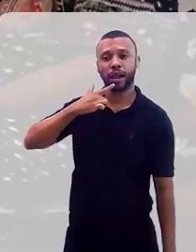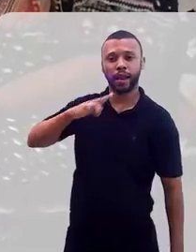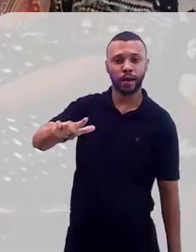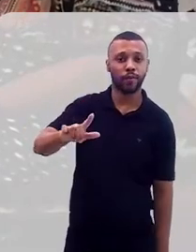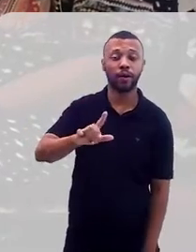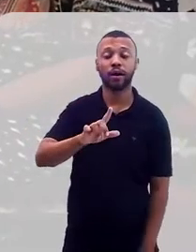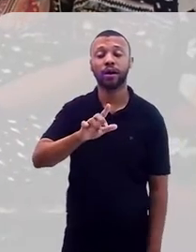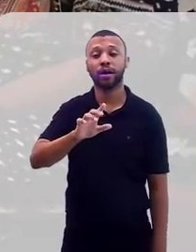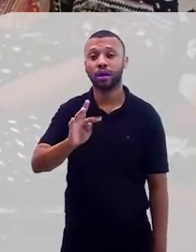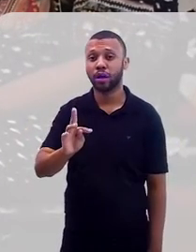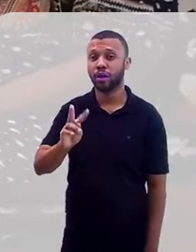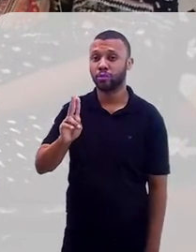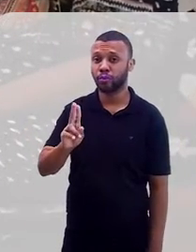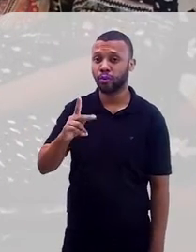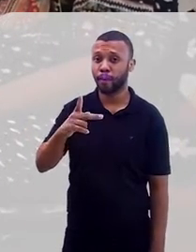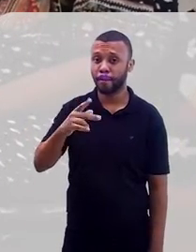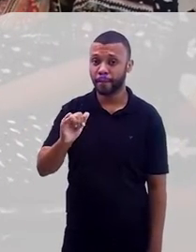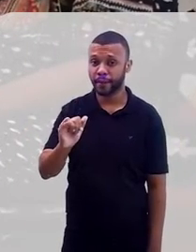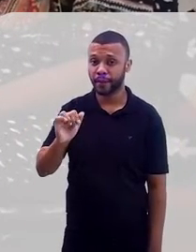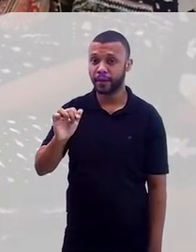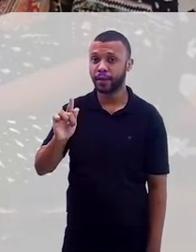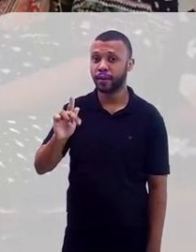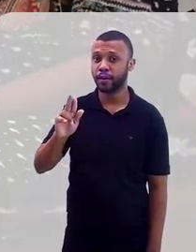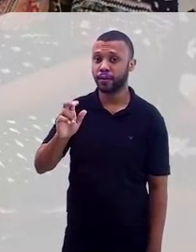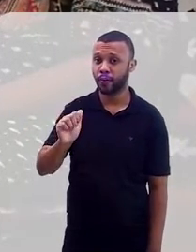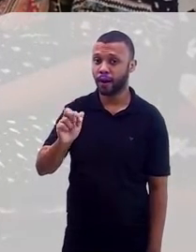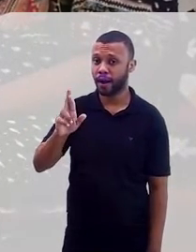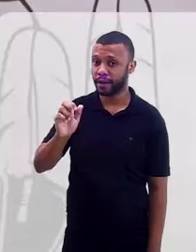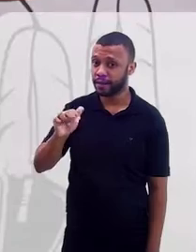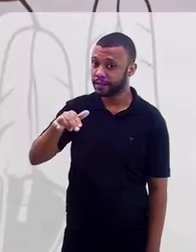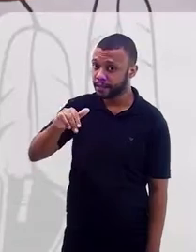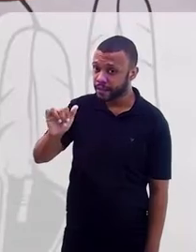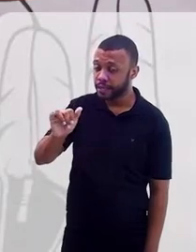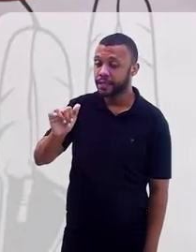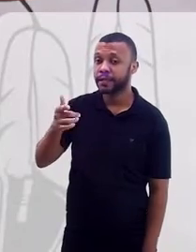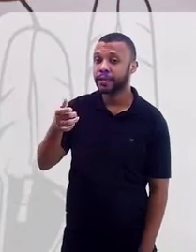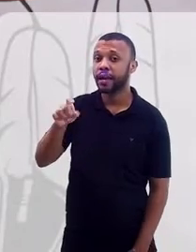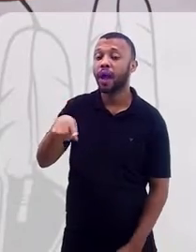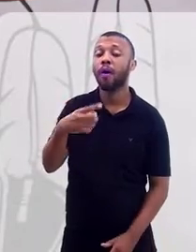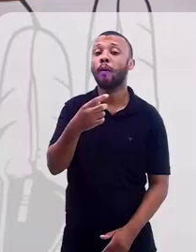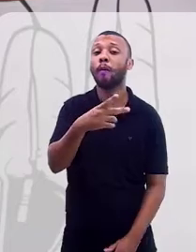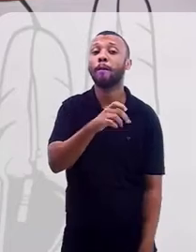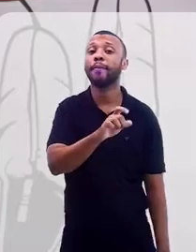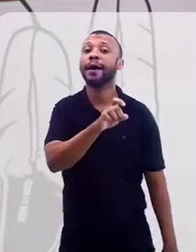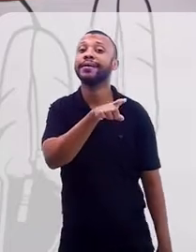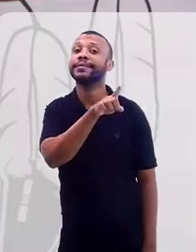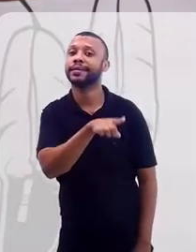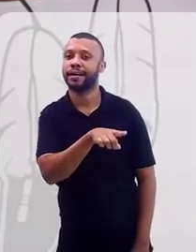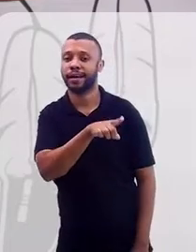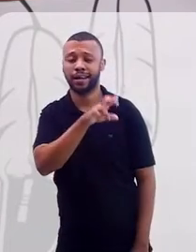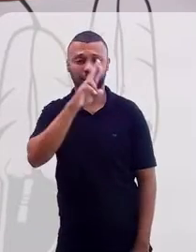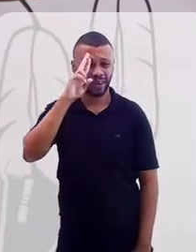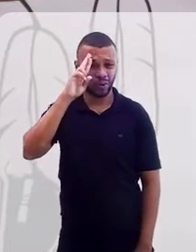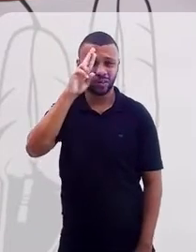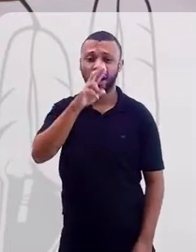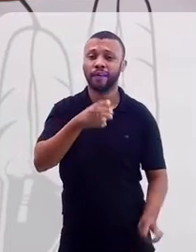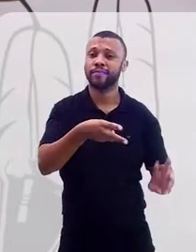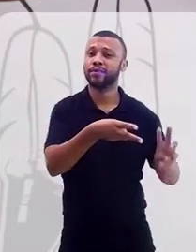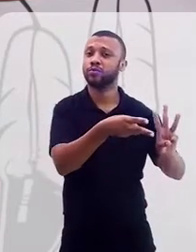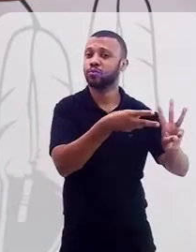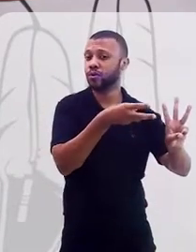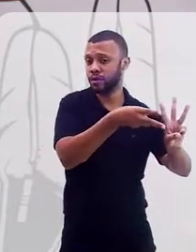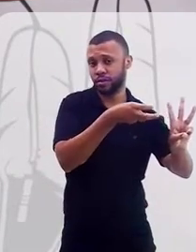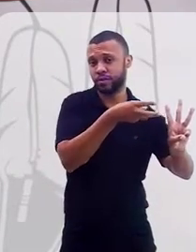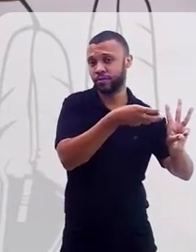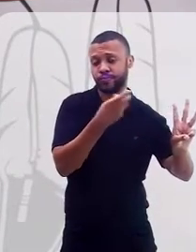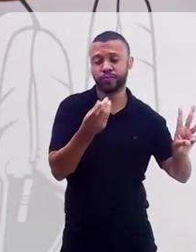Pajé no tupi guarani aqui não é o chaman né é um Pajé mas assim de uma forma geral é o